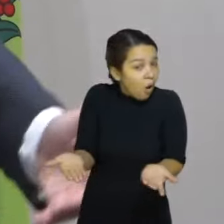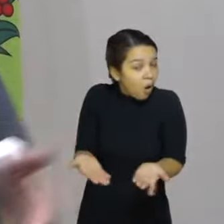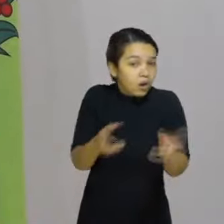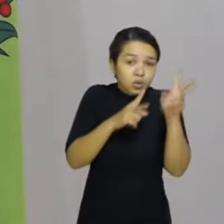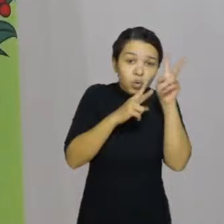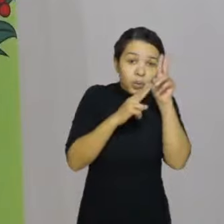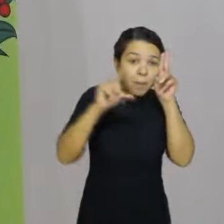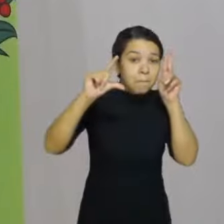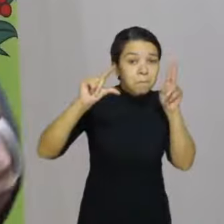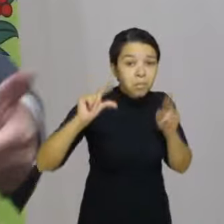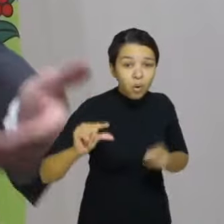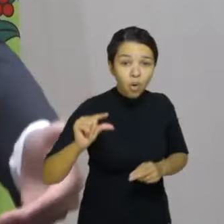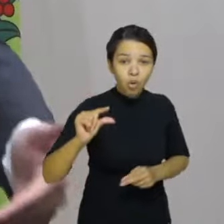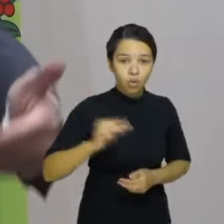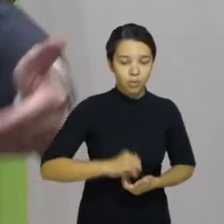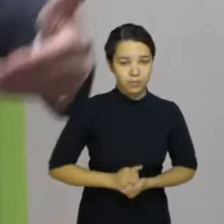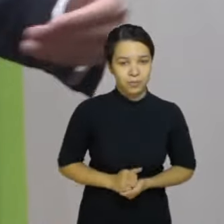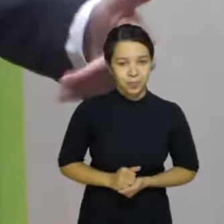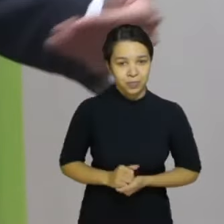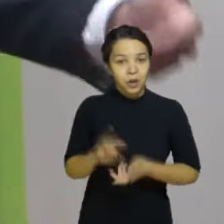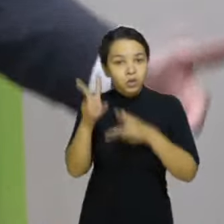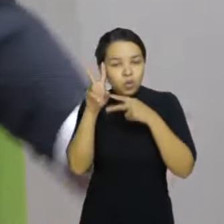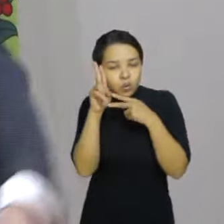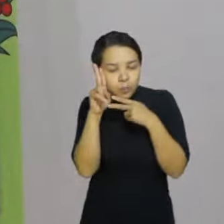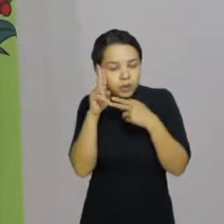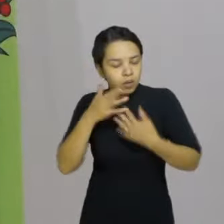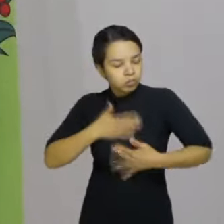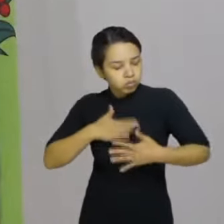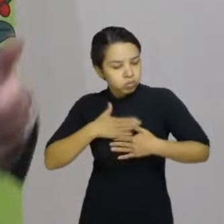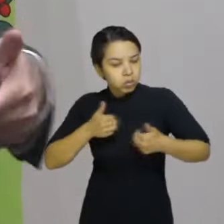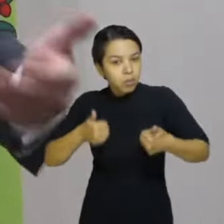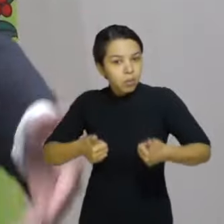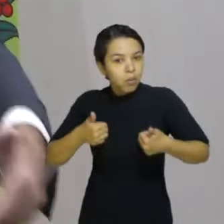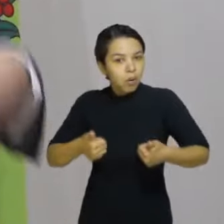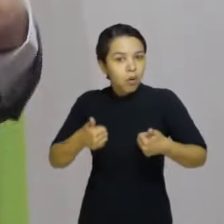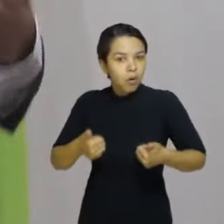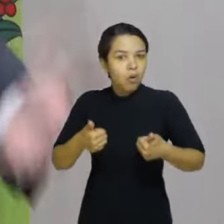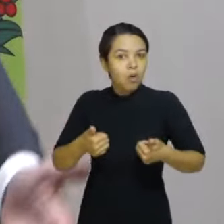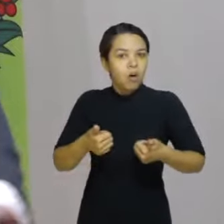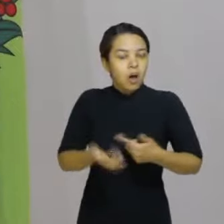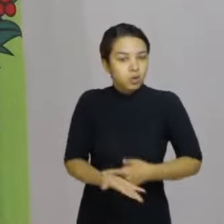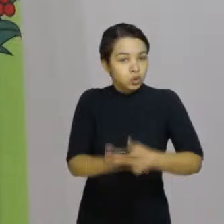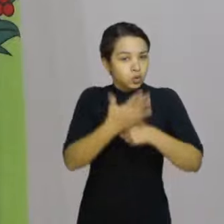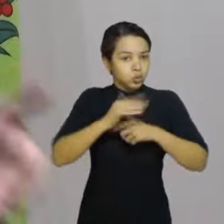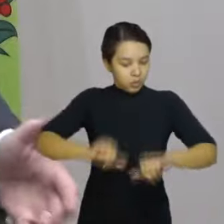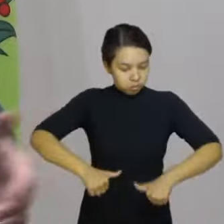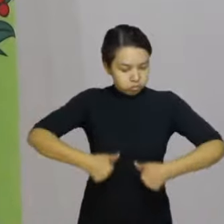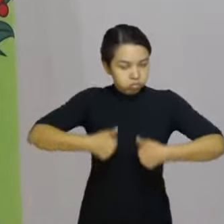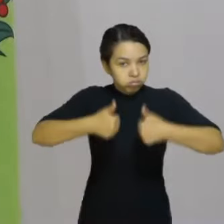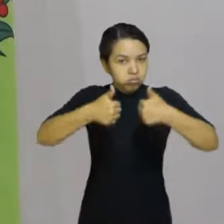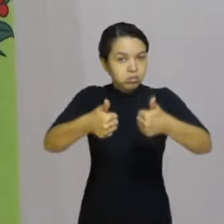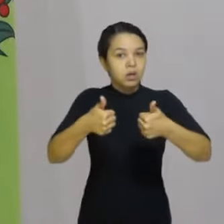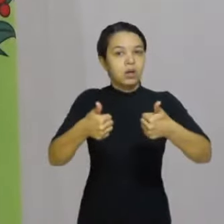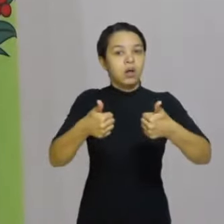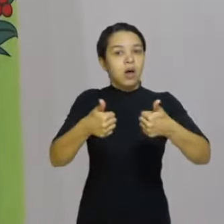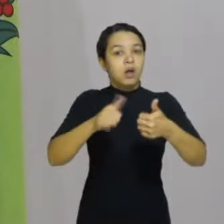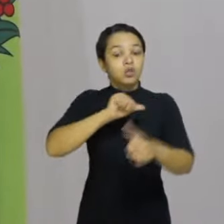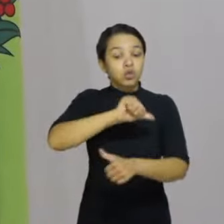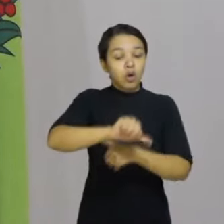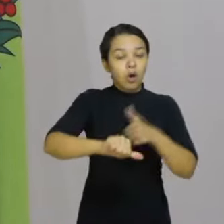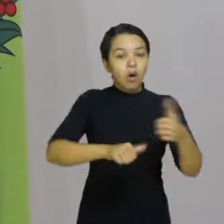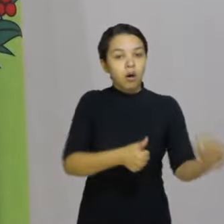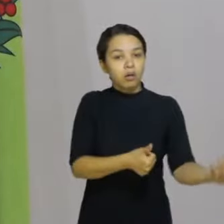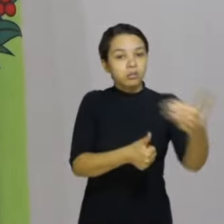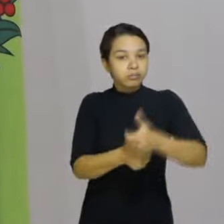trocando, né, enfim, a noite de sono, que é necessária para tanta coisa, né, para recuperar, para repor, estão trocando aí pela praga